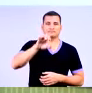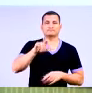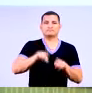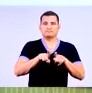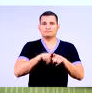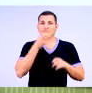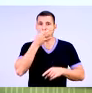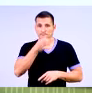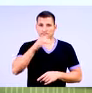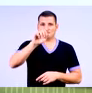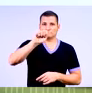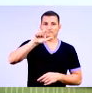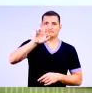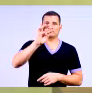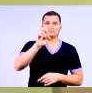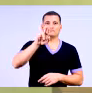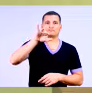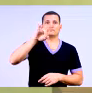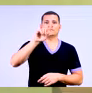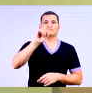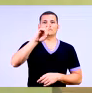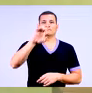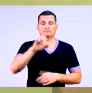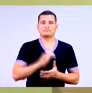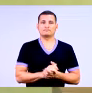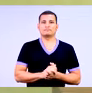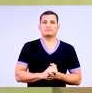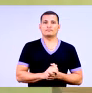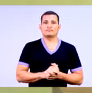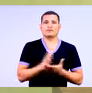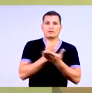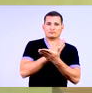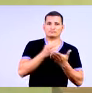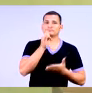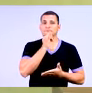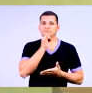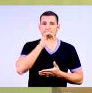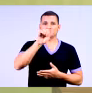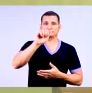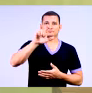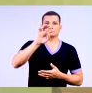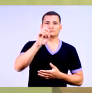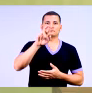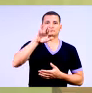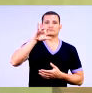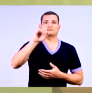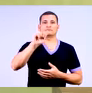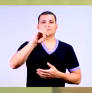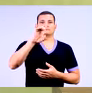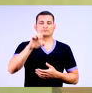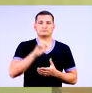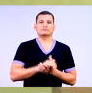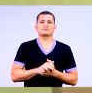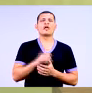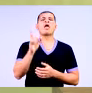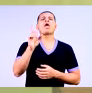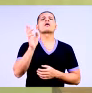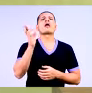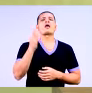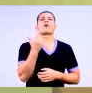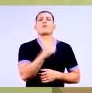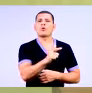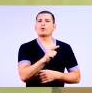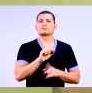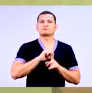alteridade. Bom, vou trazer aqui alguns exemplos de alteridade, né? Foi dado o conceito e quem é o outro na